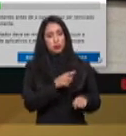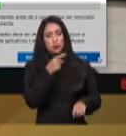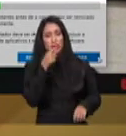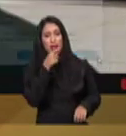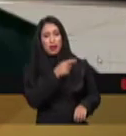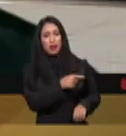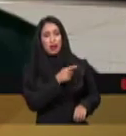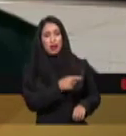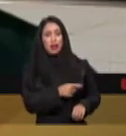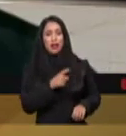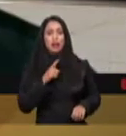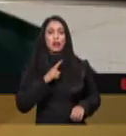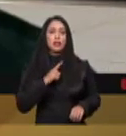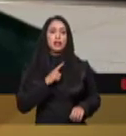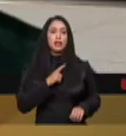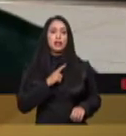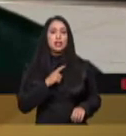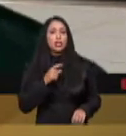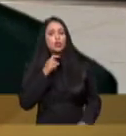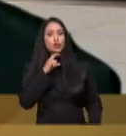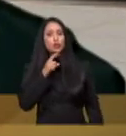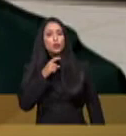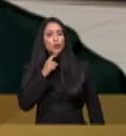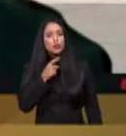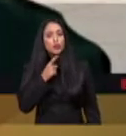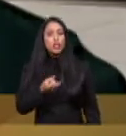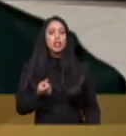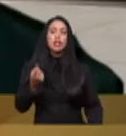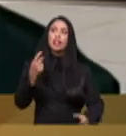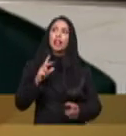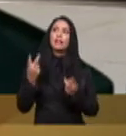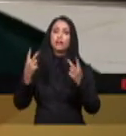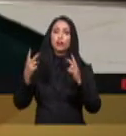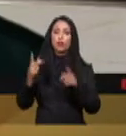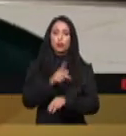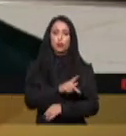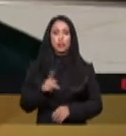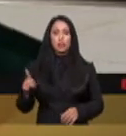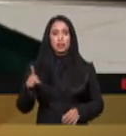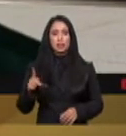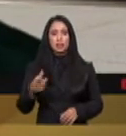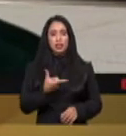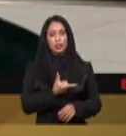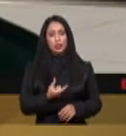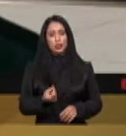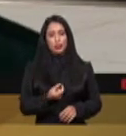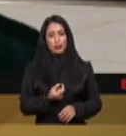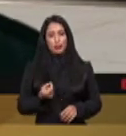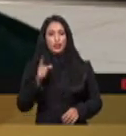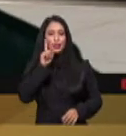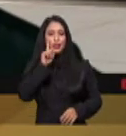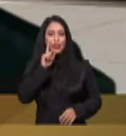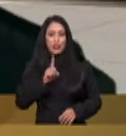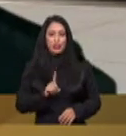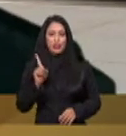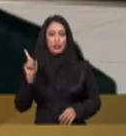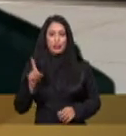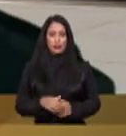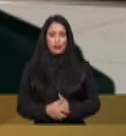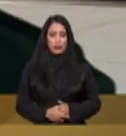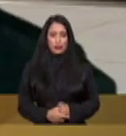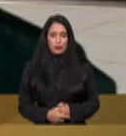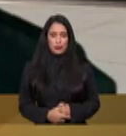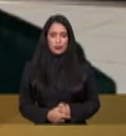em dúvida a lisura da vitória de Joe Biden nas eleições de 2020.